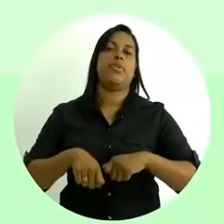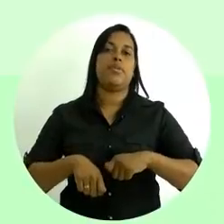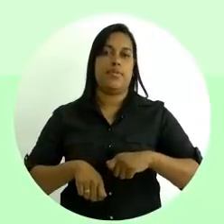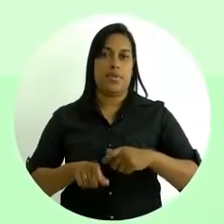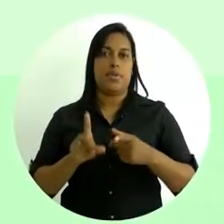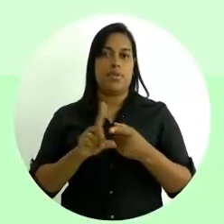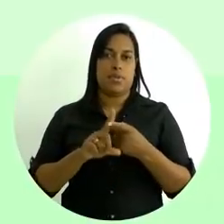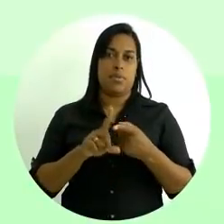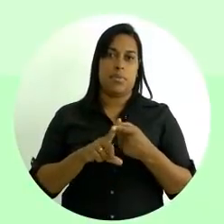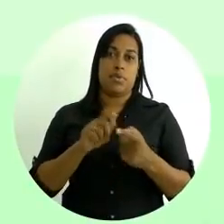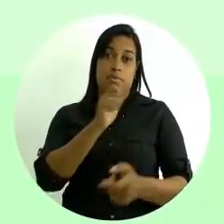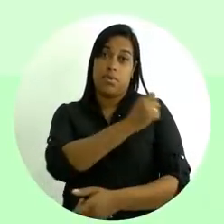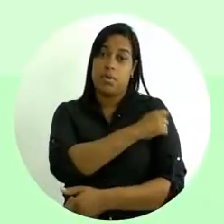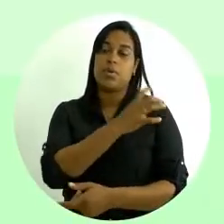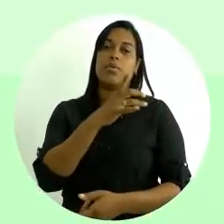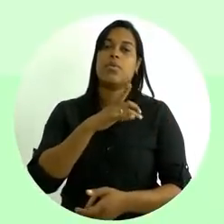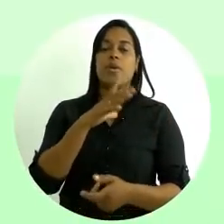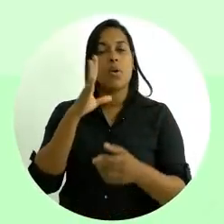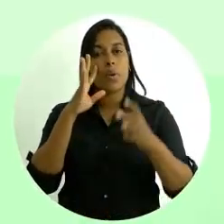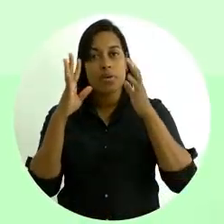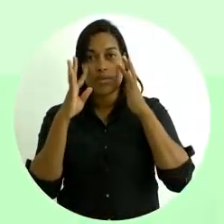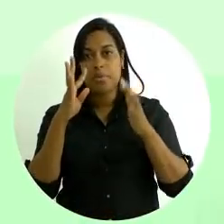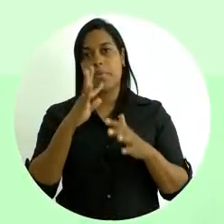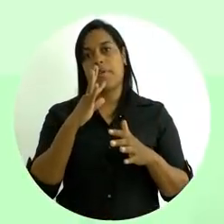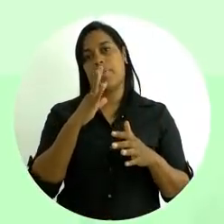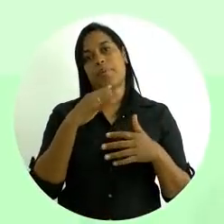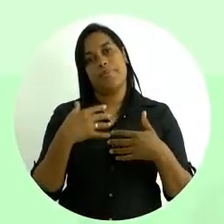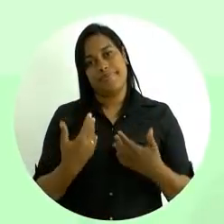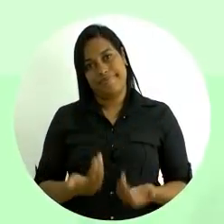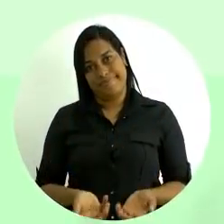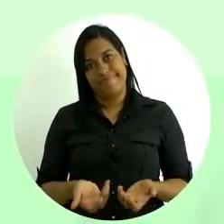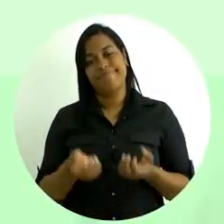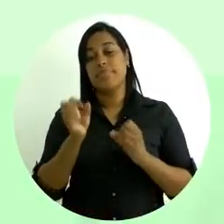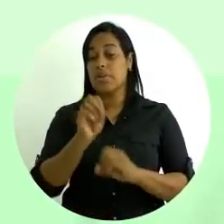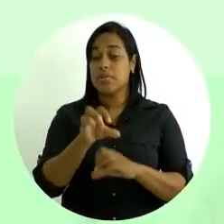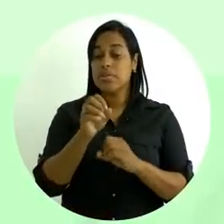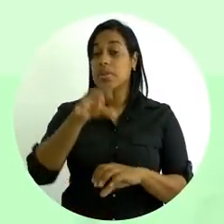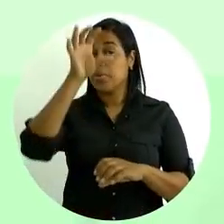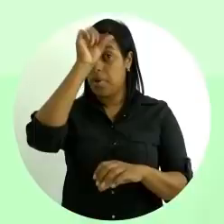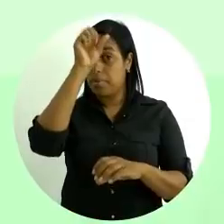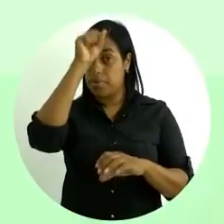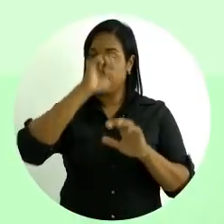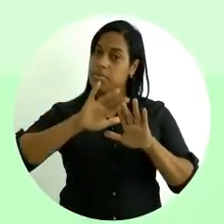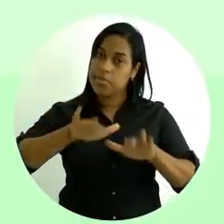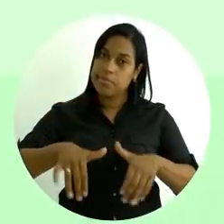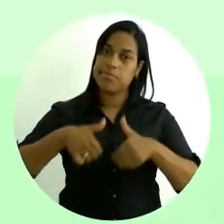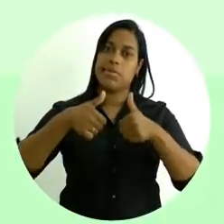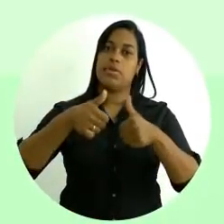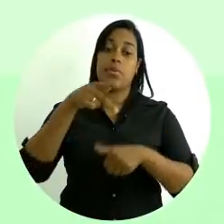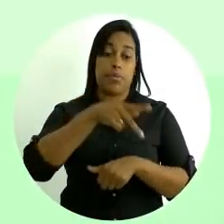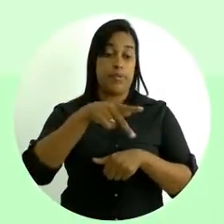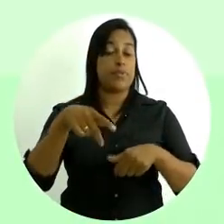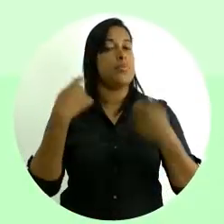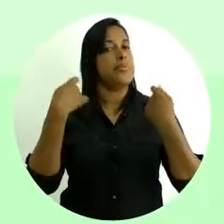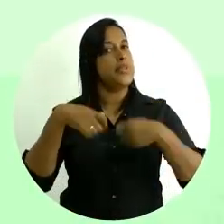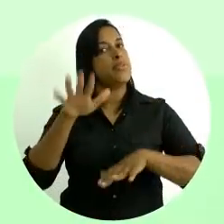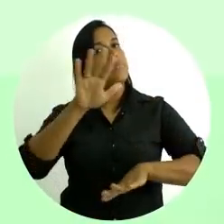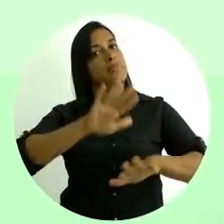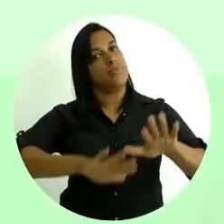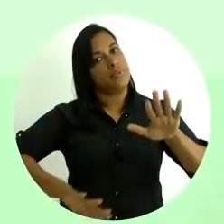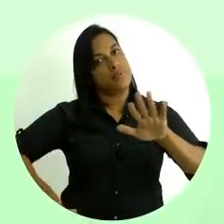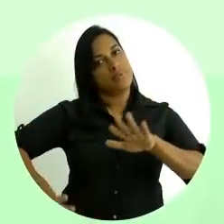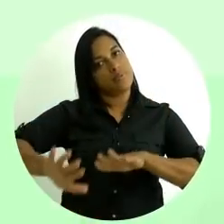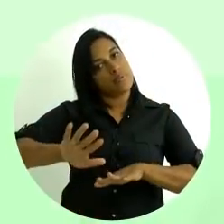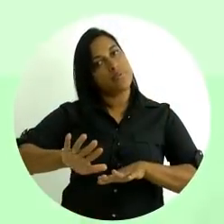para fornecer ao estudante conhecimento necessário, ensino e tratar a aprendizagem da melhor forma possível. Então o professor tem que ter